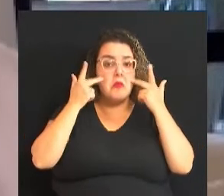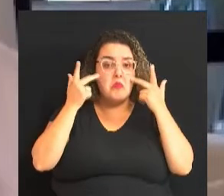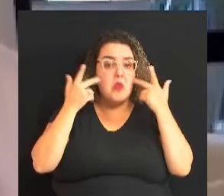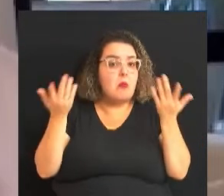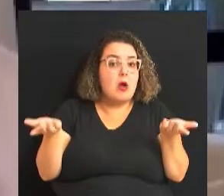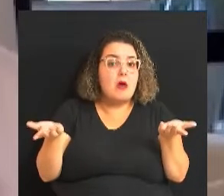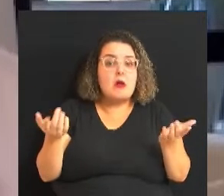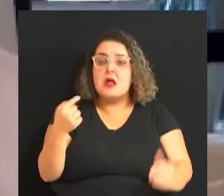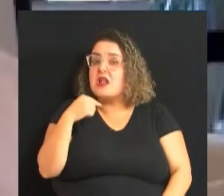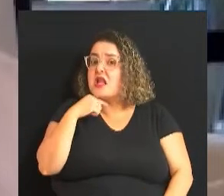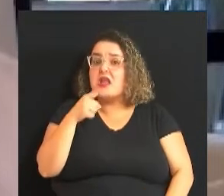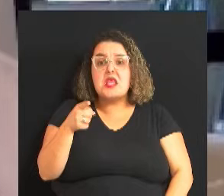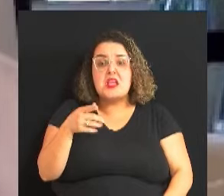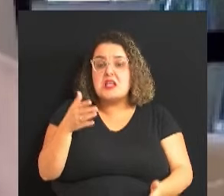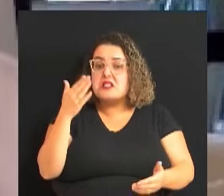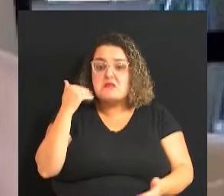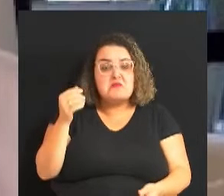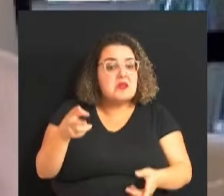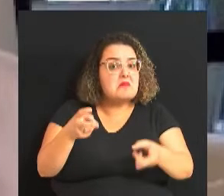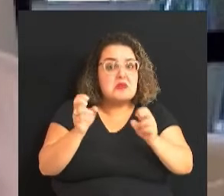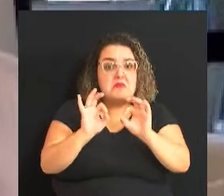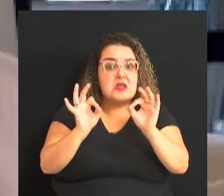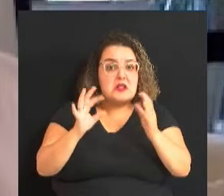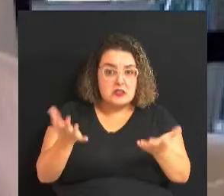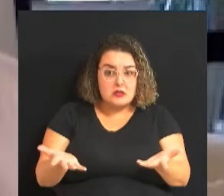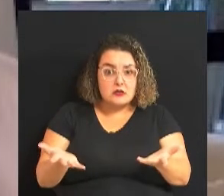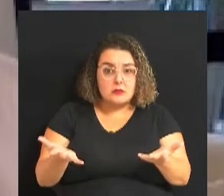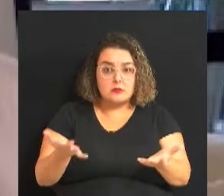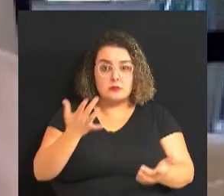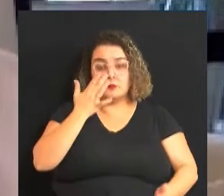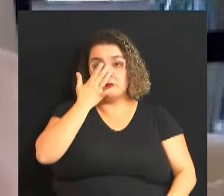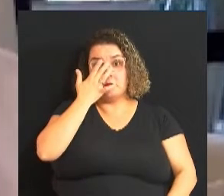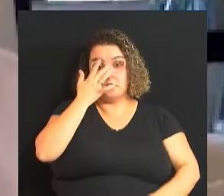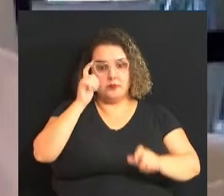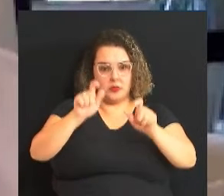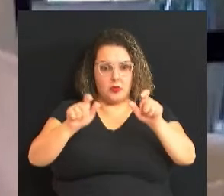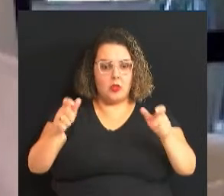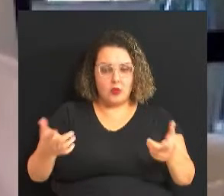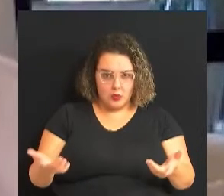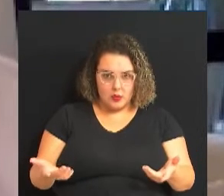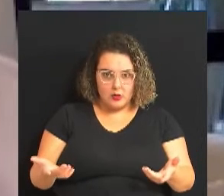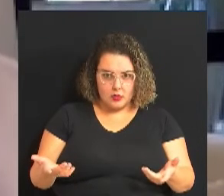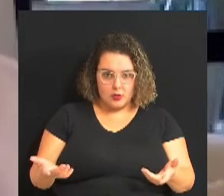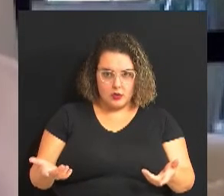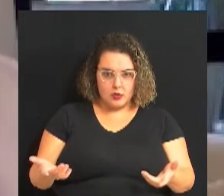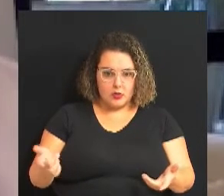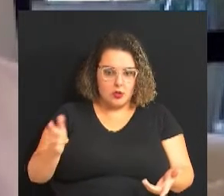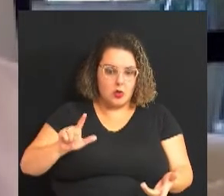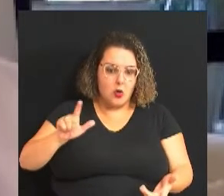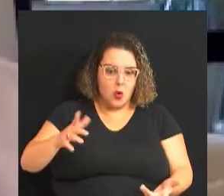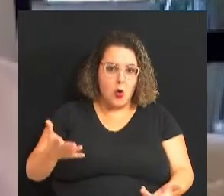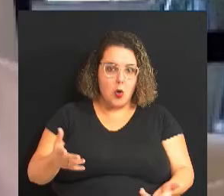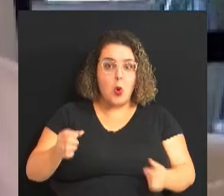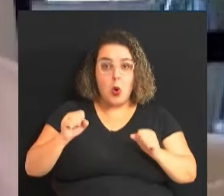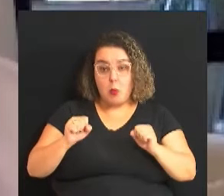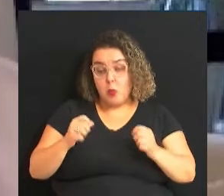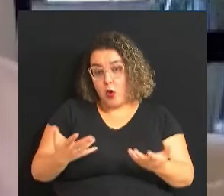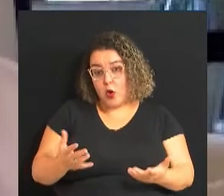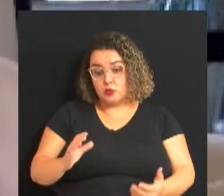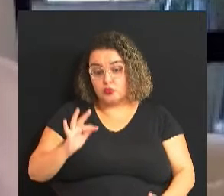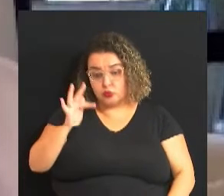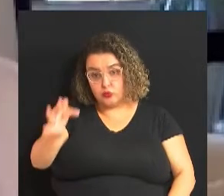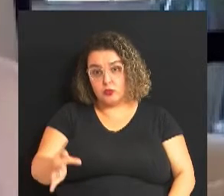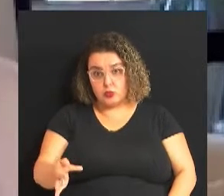ninguém sabia, ninguém percebia. Entendeu? Então, aquelas pessoas que eventualmente podem ser candidatas um dia a ter